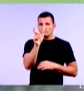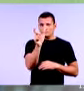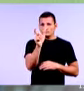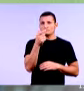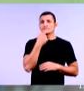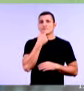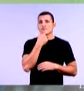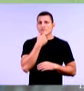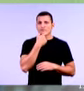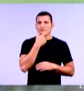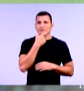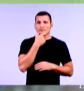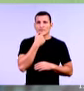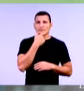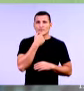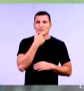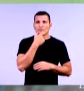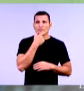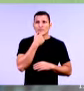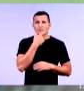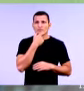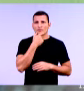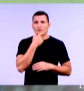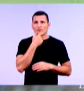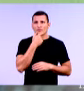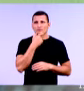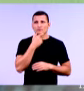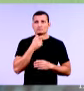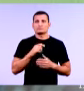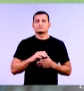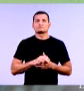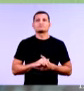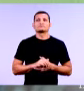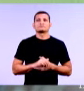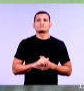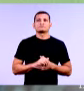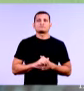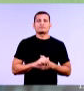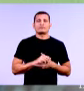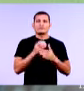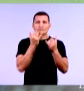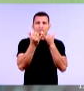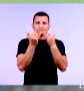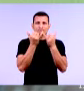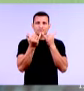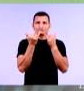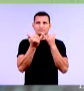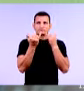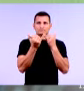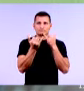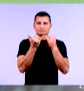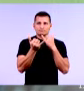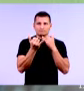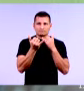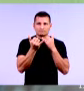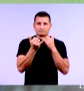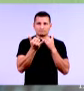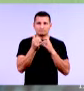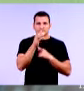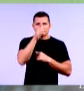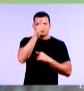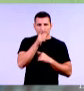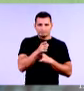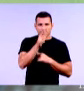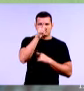é uma espinha dorsal, né? Então, você tem, então, uma